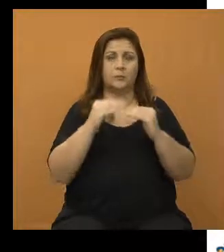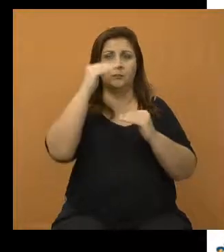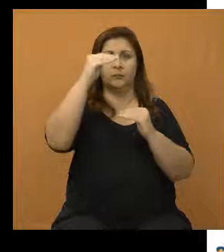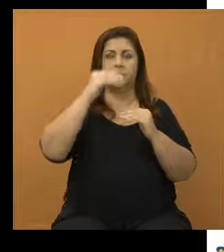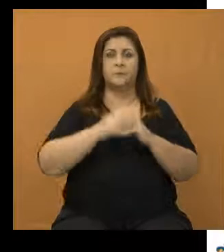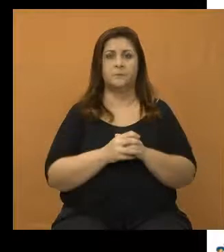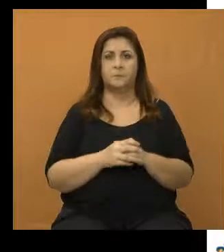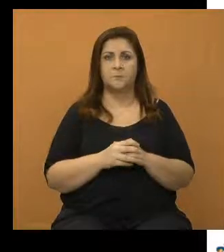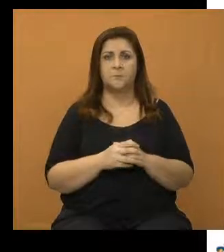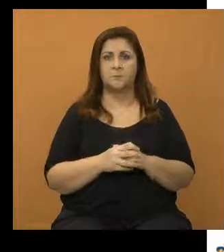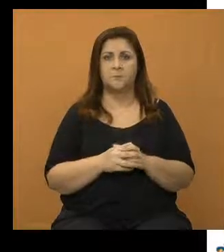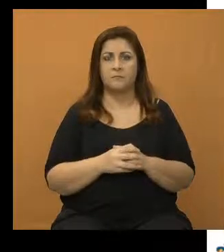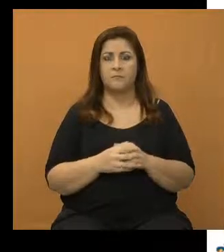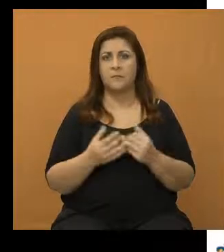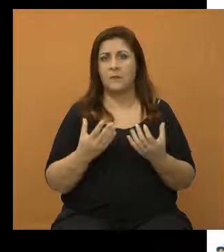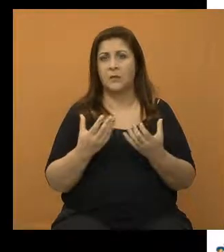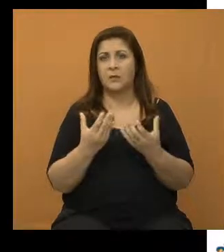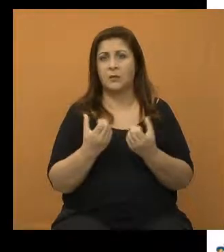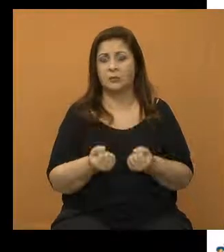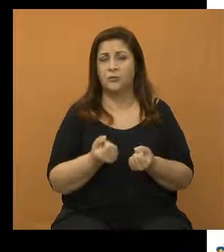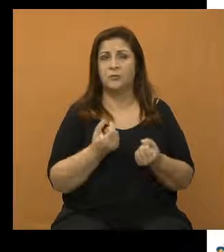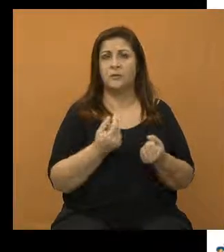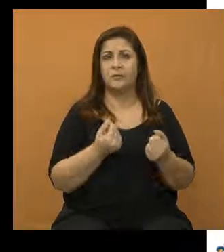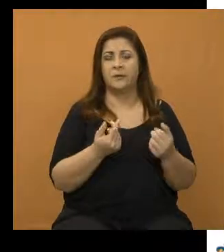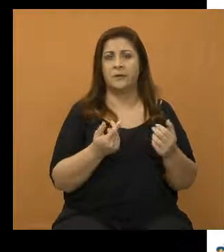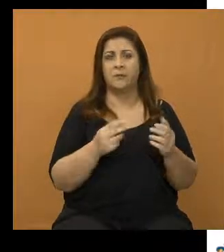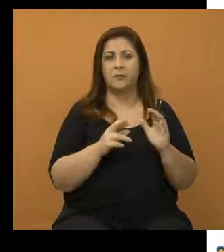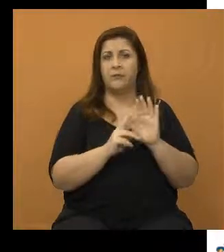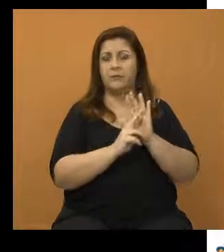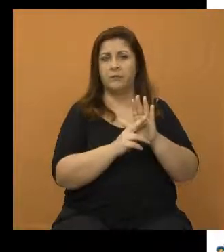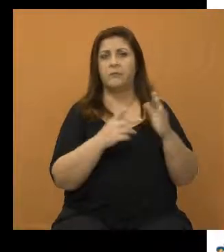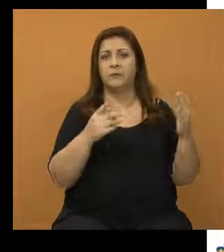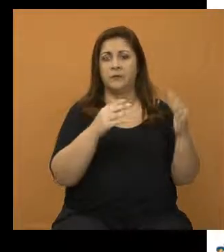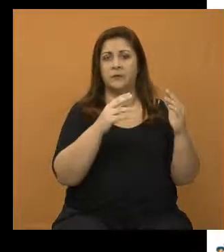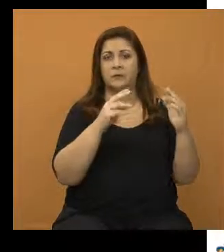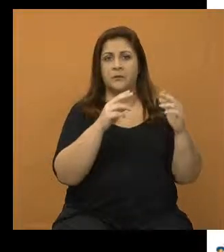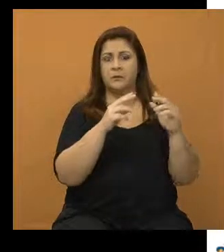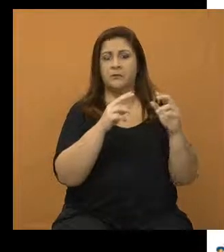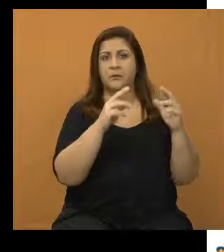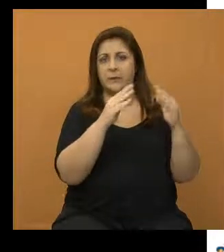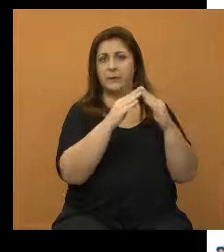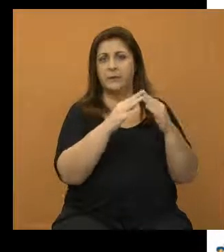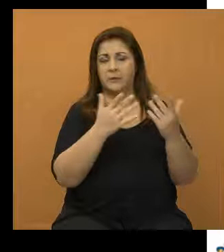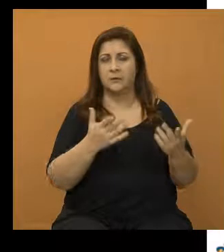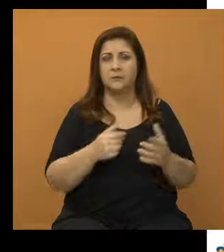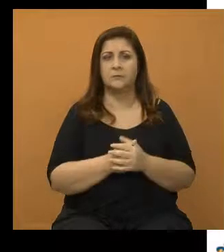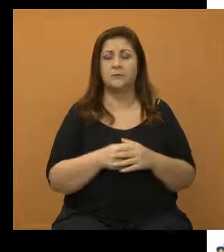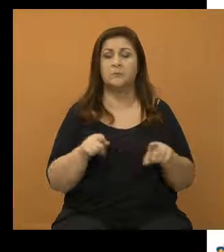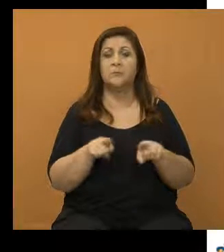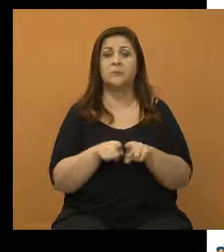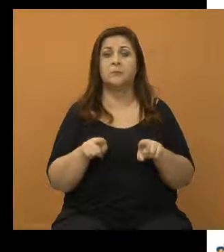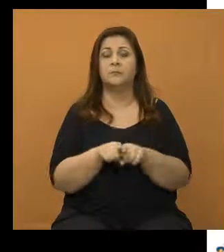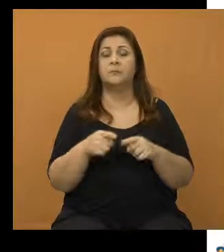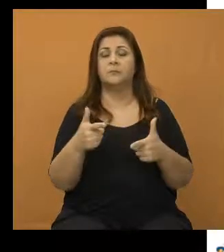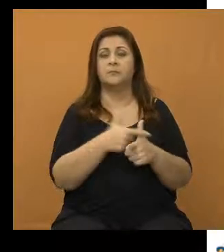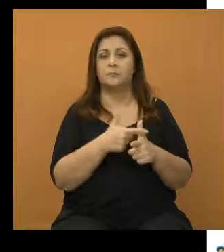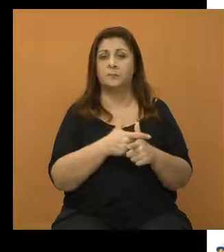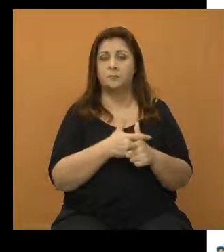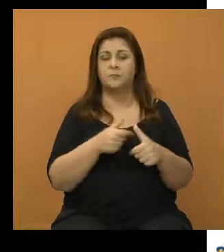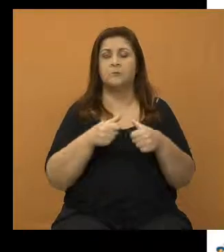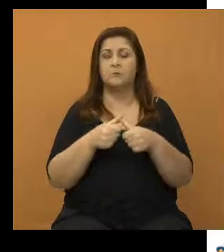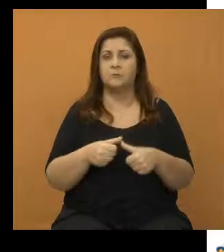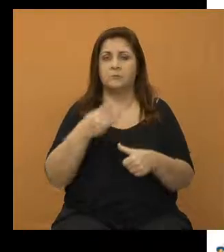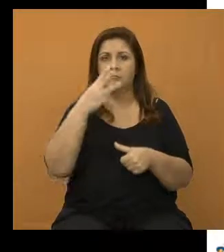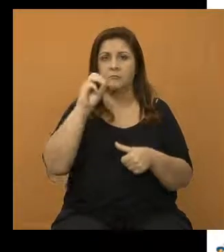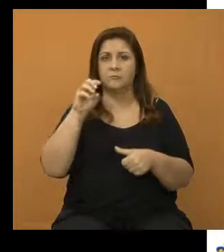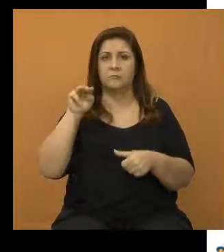Receitas patrimoniais em torno de 2 milhões. A dívida ativa também se mantendo a casa acima dos 30